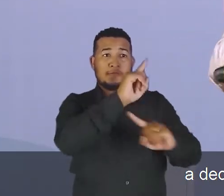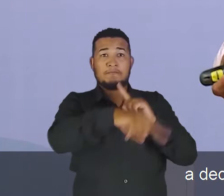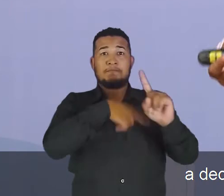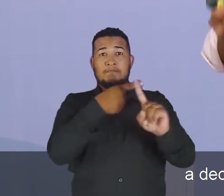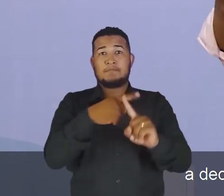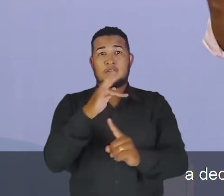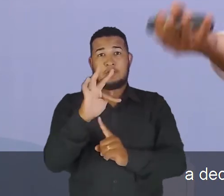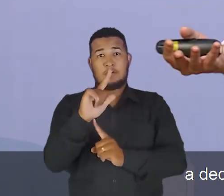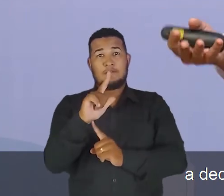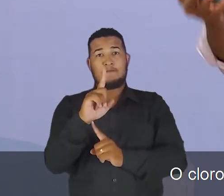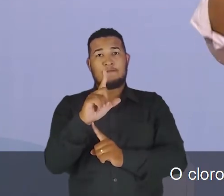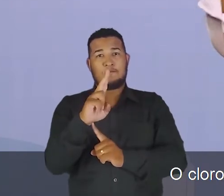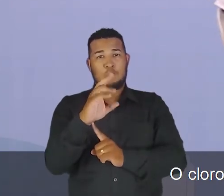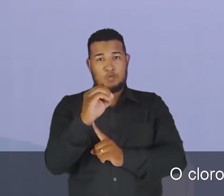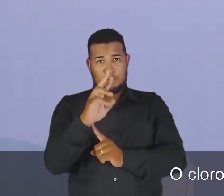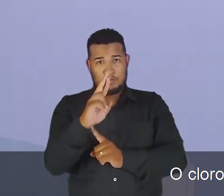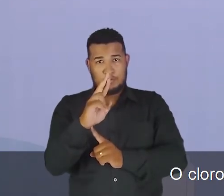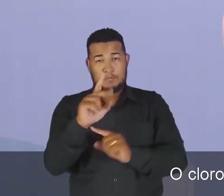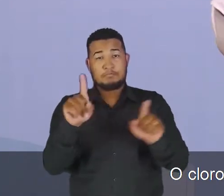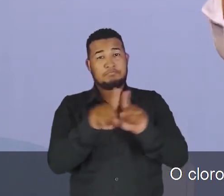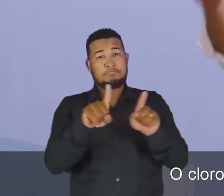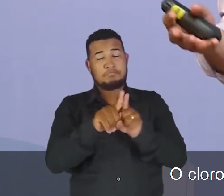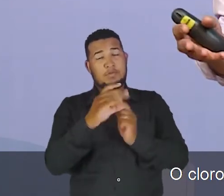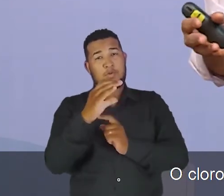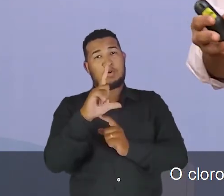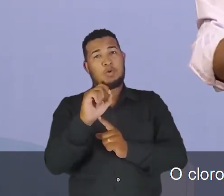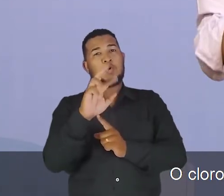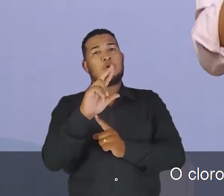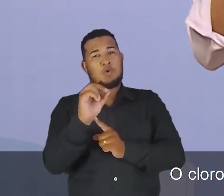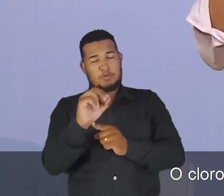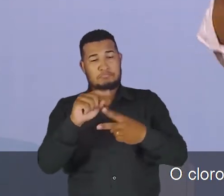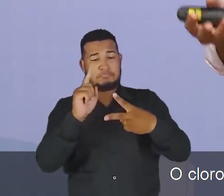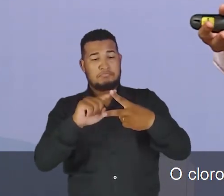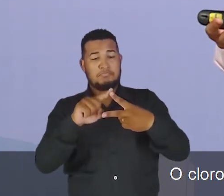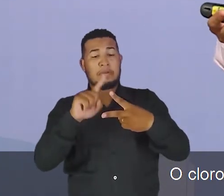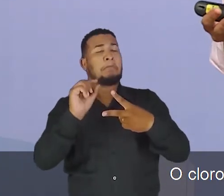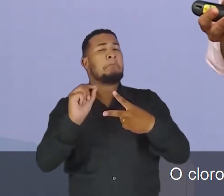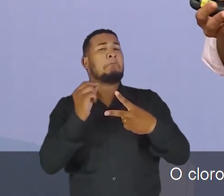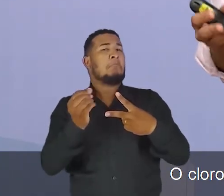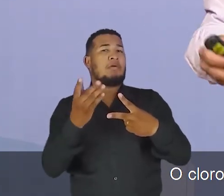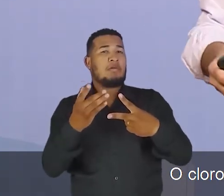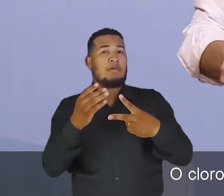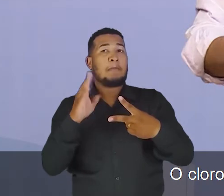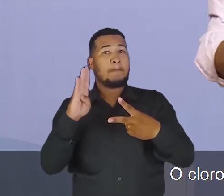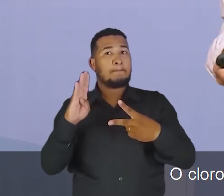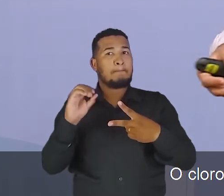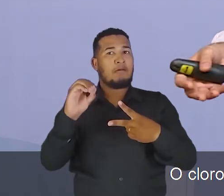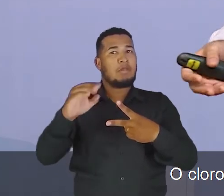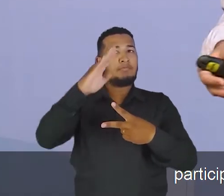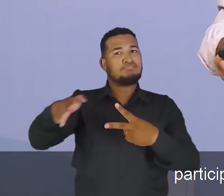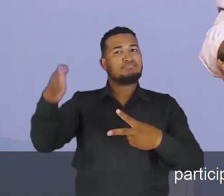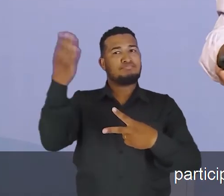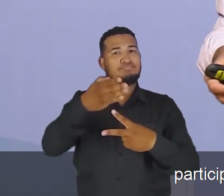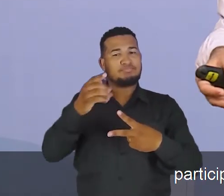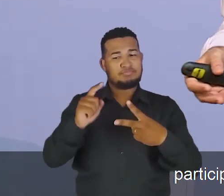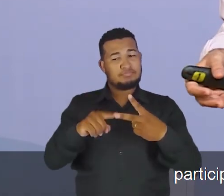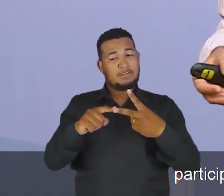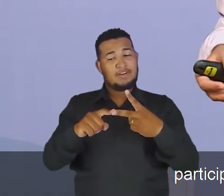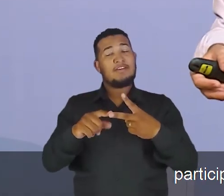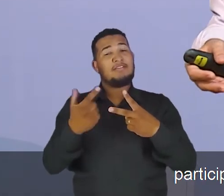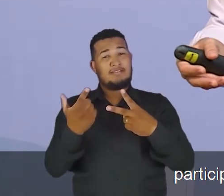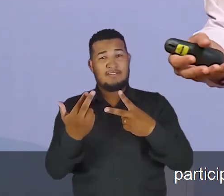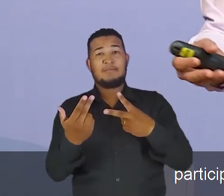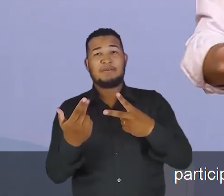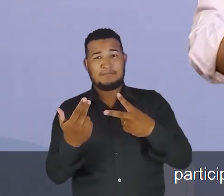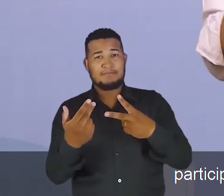o flúor e o cloro. O cloro contendo substâncias antibactericidas, né, e o flúor também participando desse